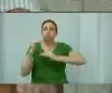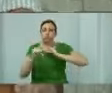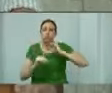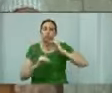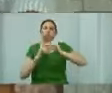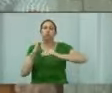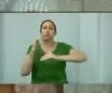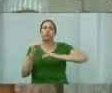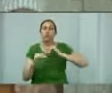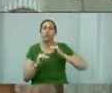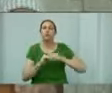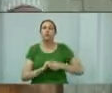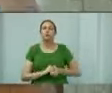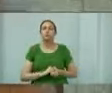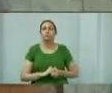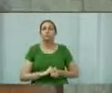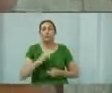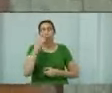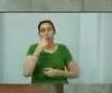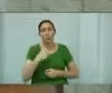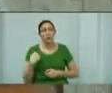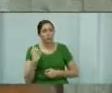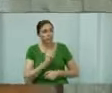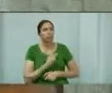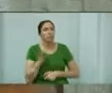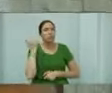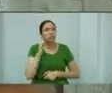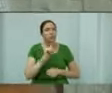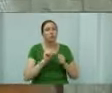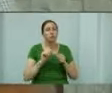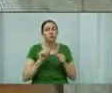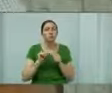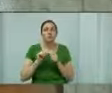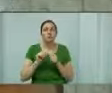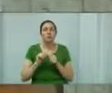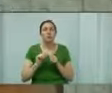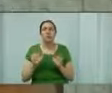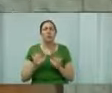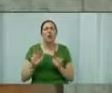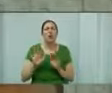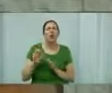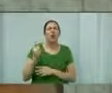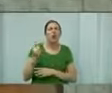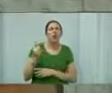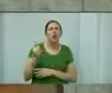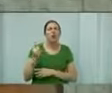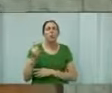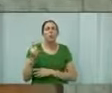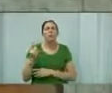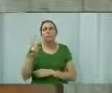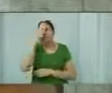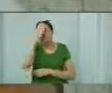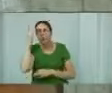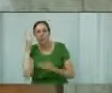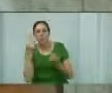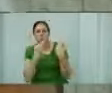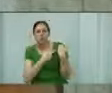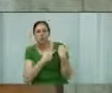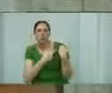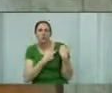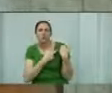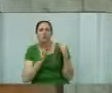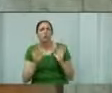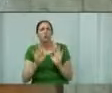mais um, consolidando. E eu acho que isso nós entendemos, que não é um pai da criança, ou dois, ou cinco. Aqui